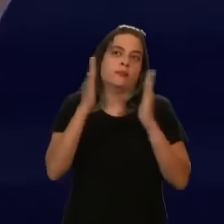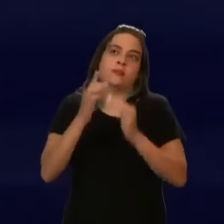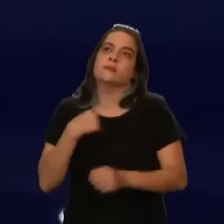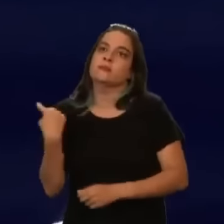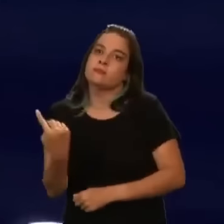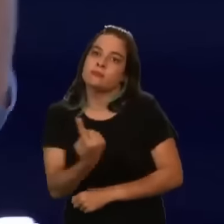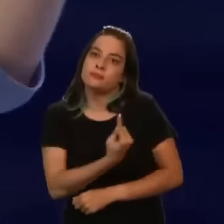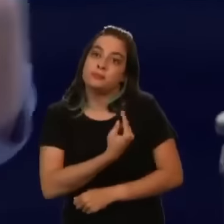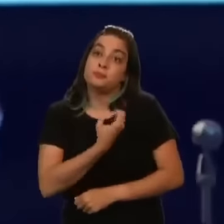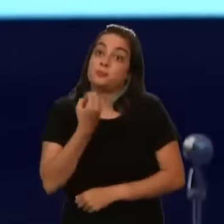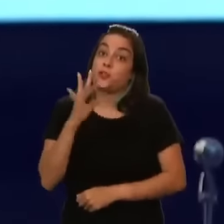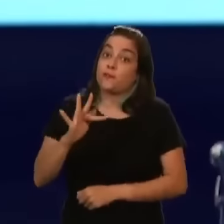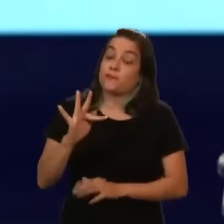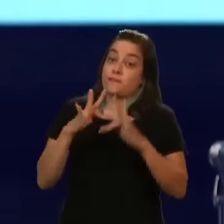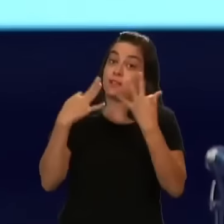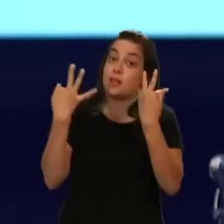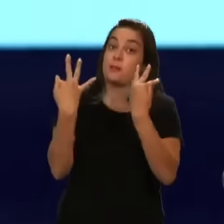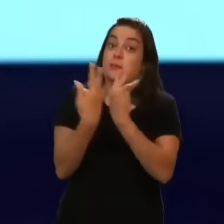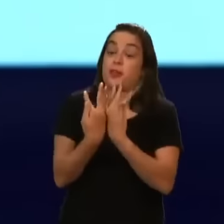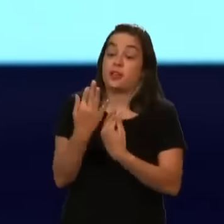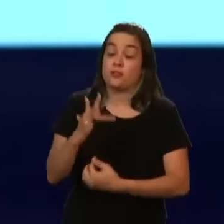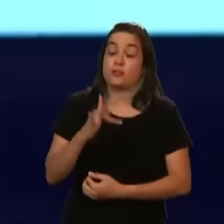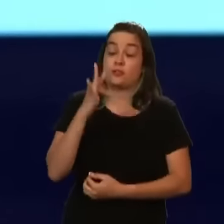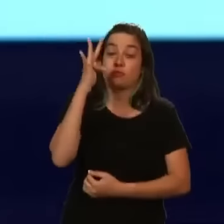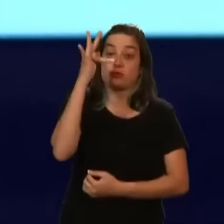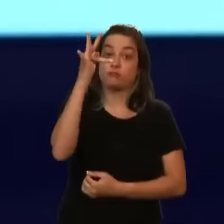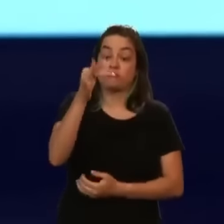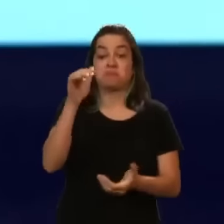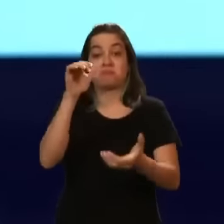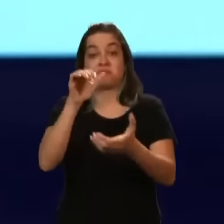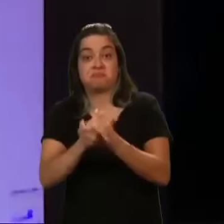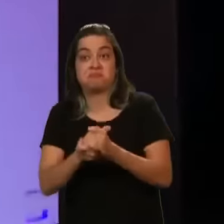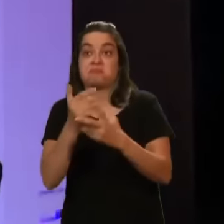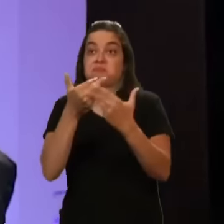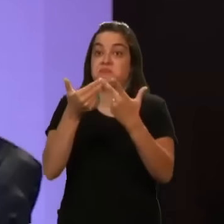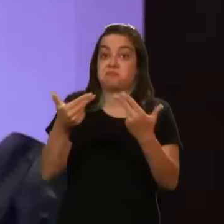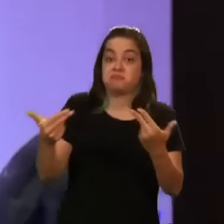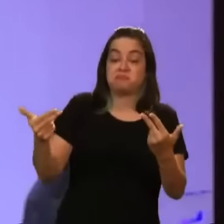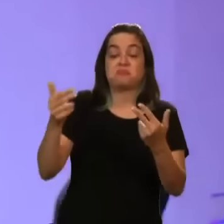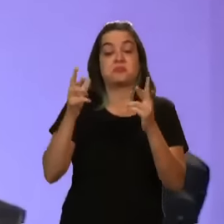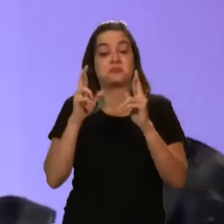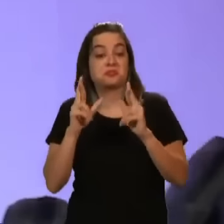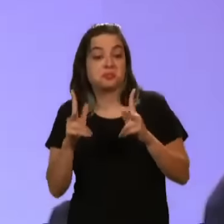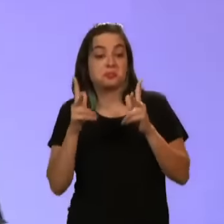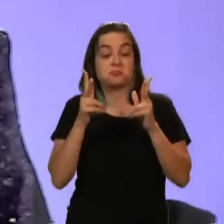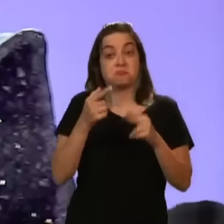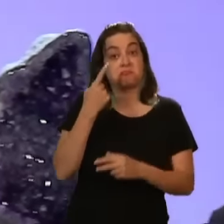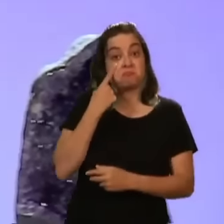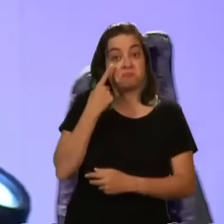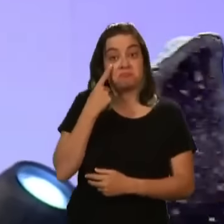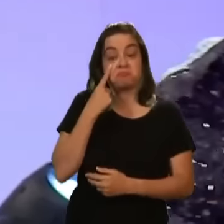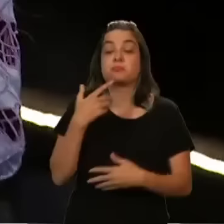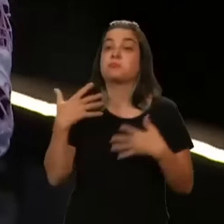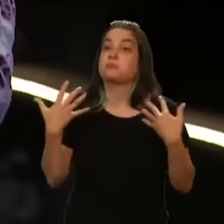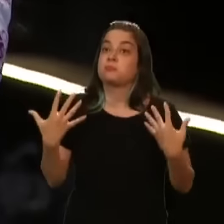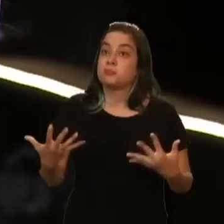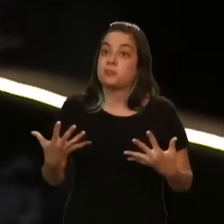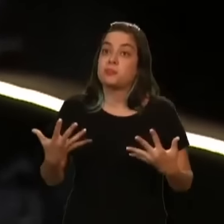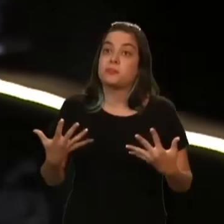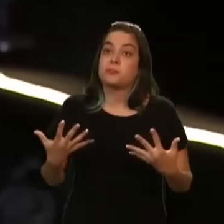nós vamos ver a nossa família que nós vamos escolher fazer ou igual ou diferente, elas podem